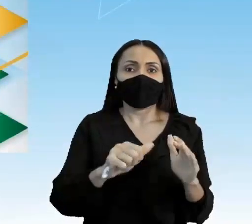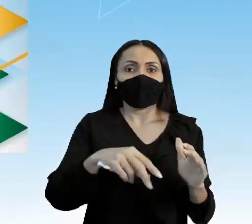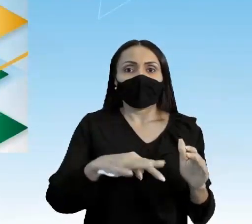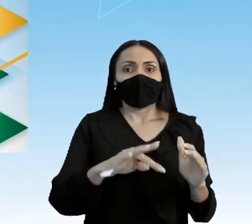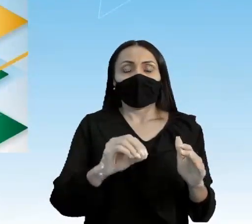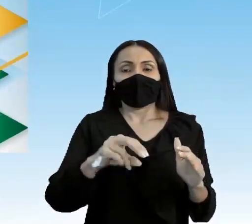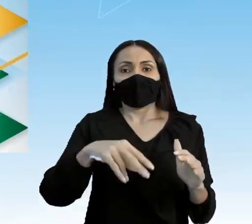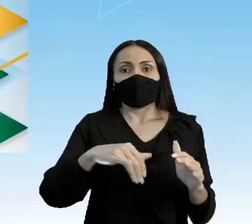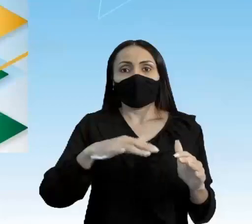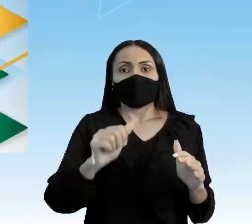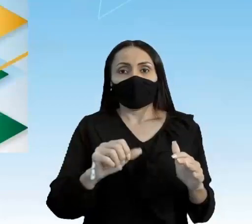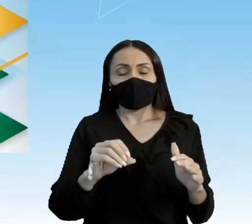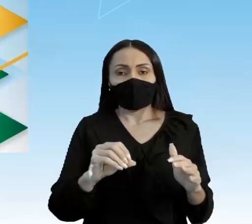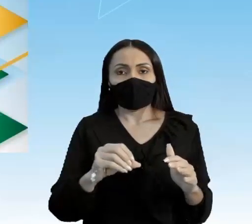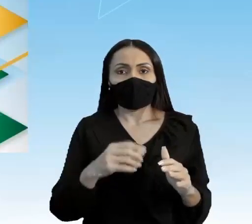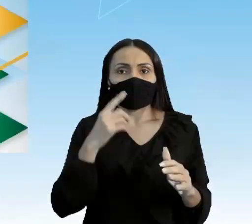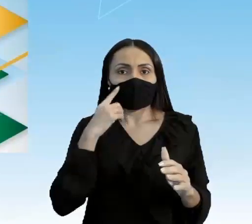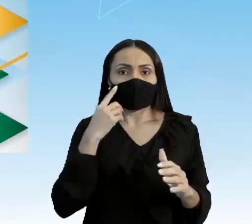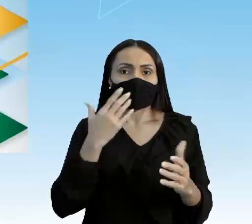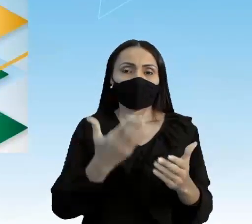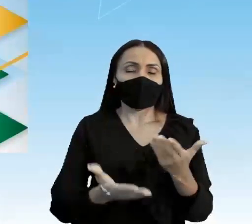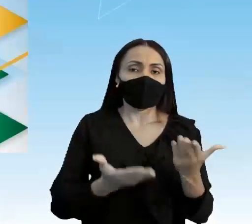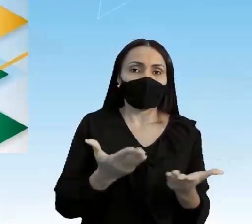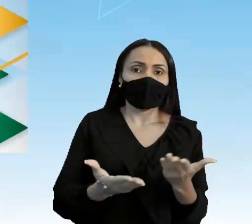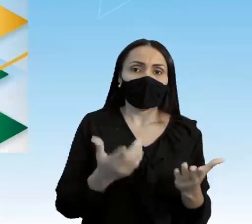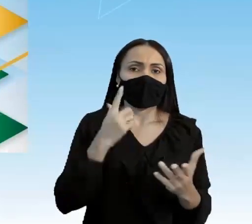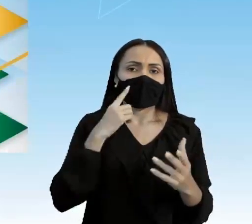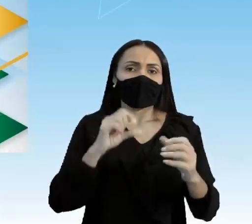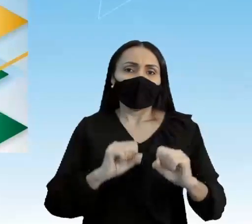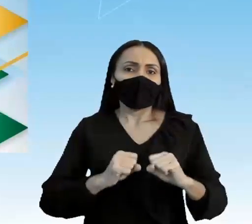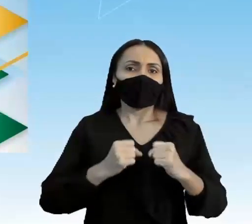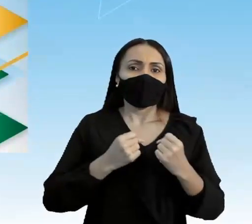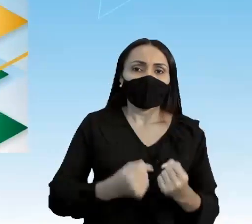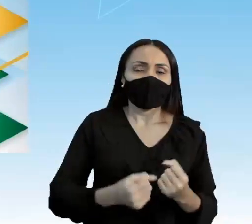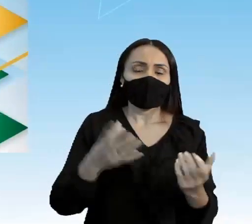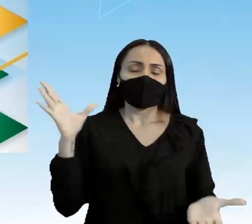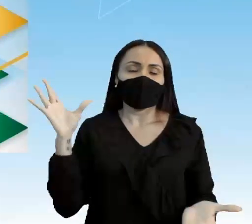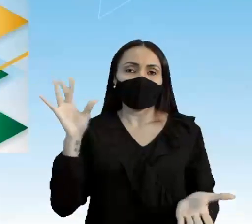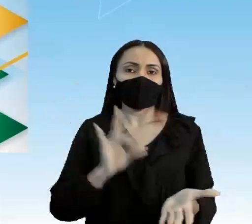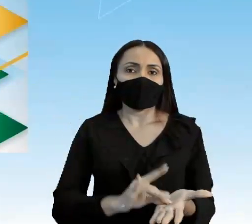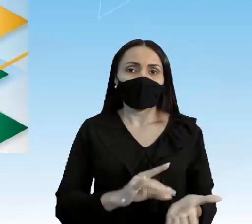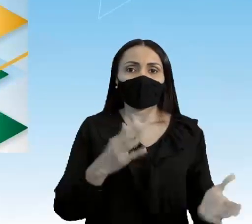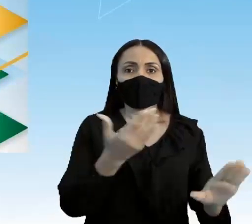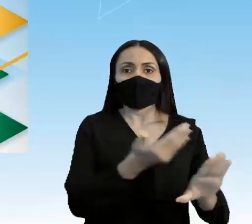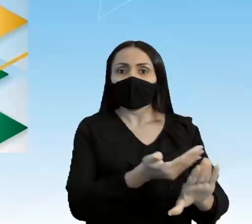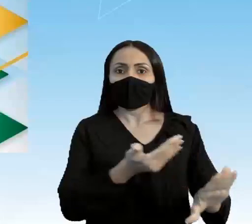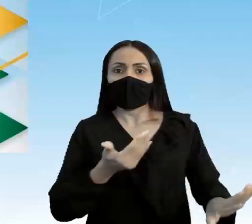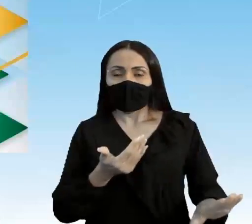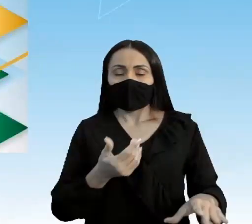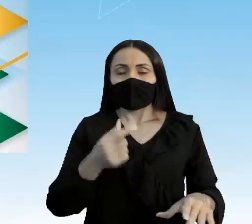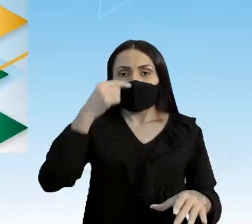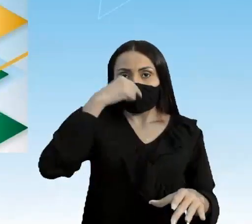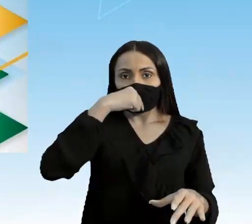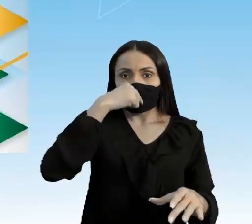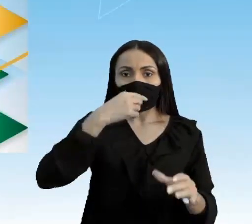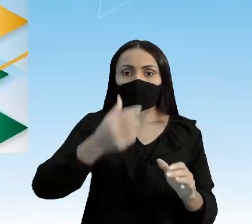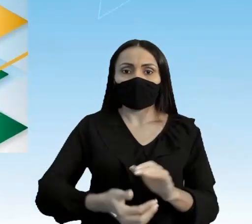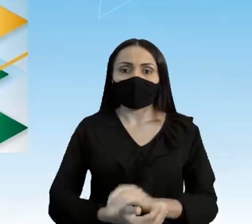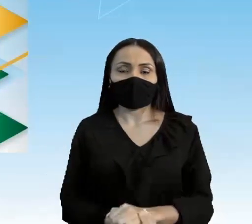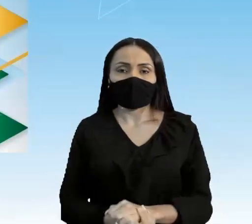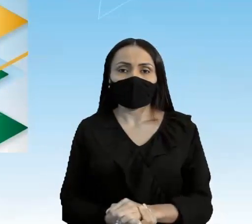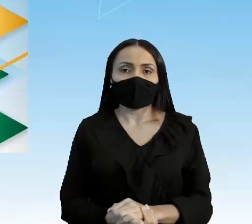Sucre, comandaram as forças que consolidaram a independência do Peru